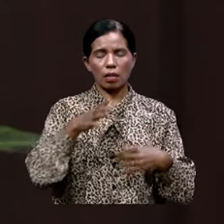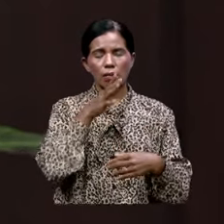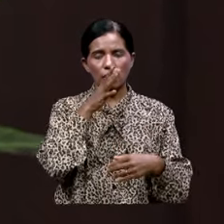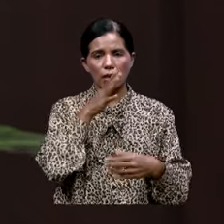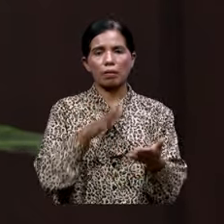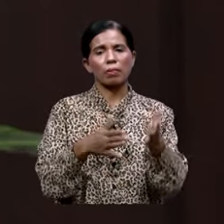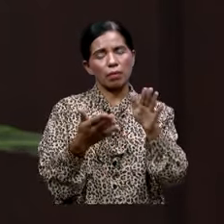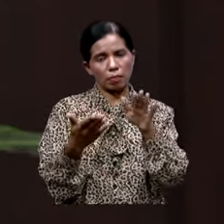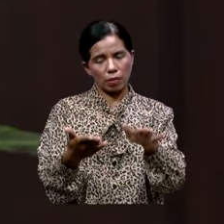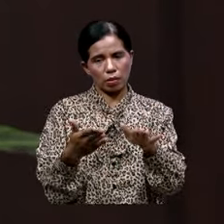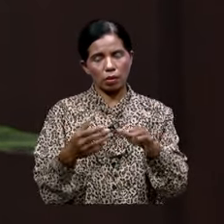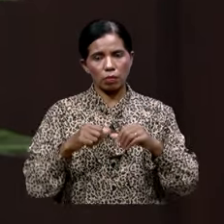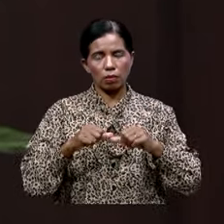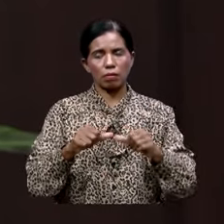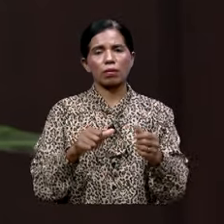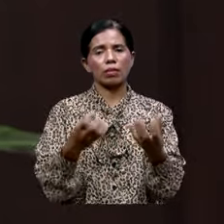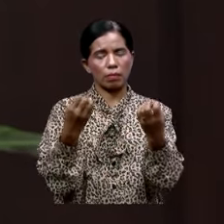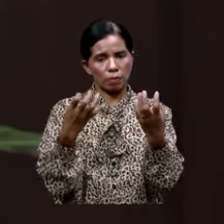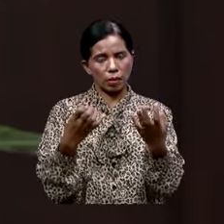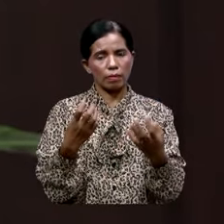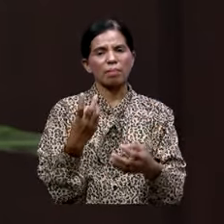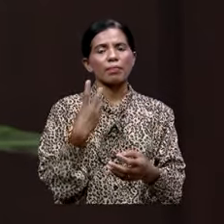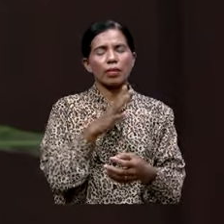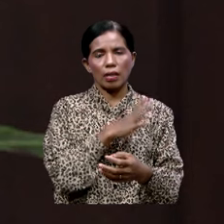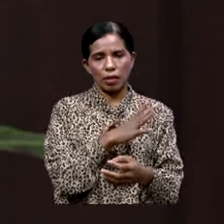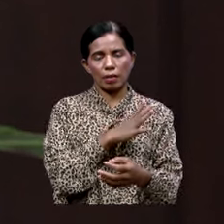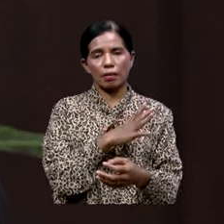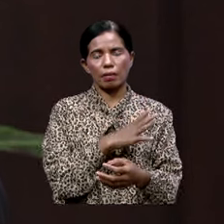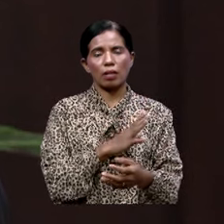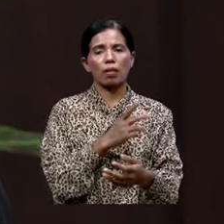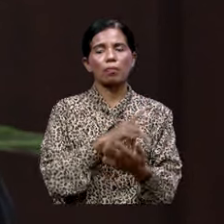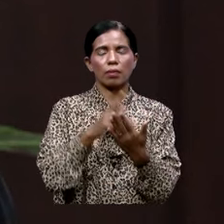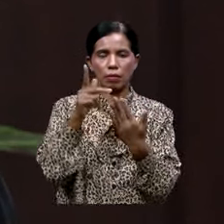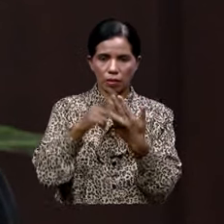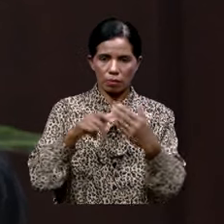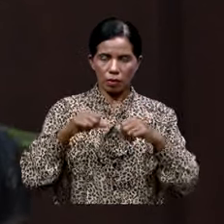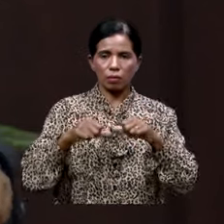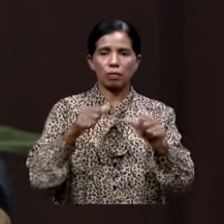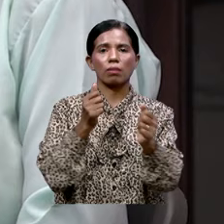Mate continua se as, espera que o programa se nesse laudia.